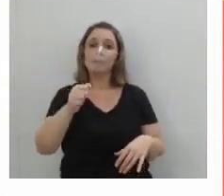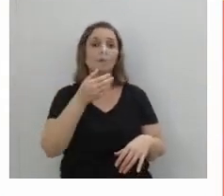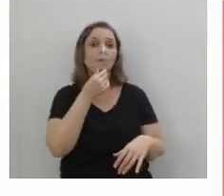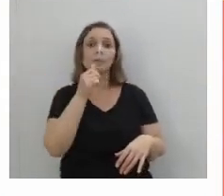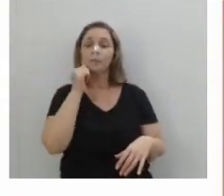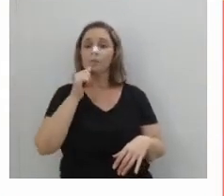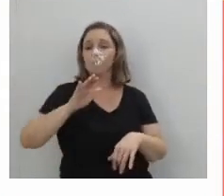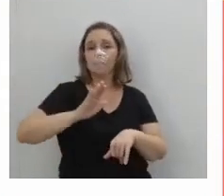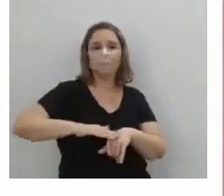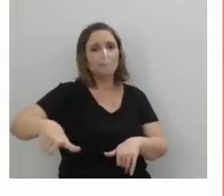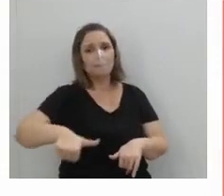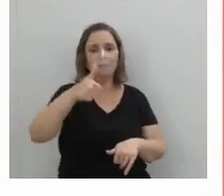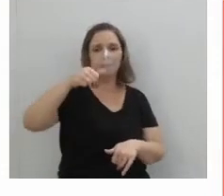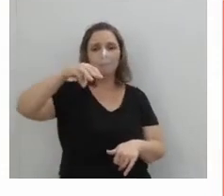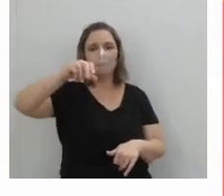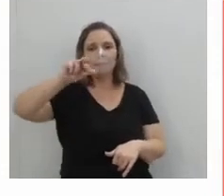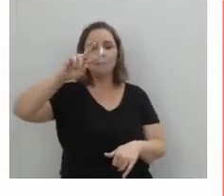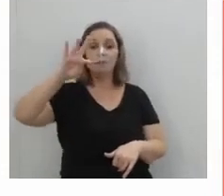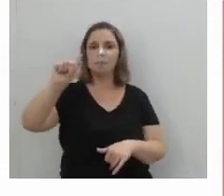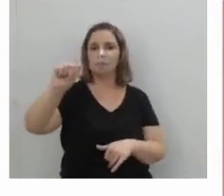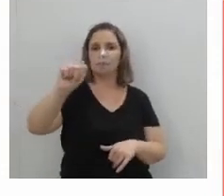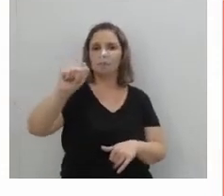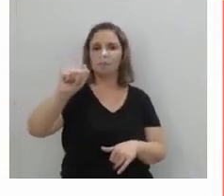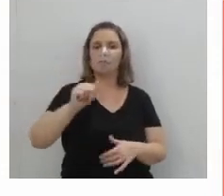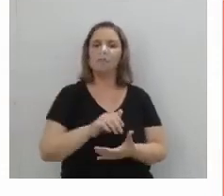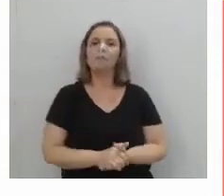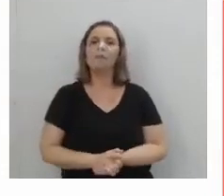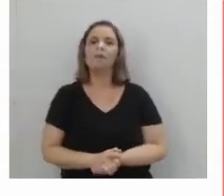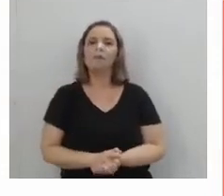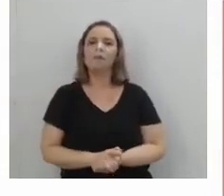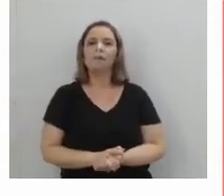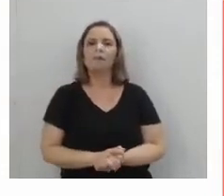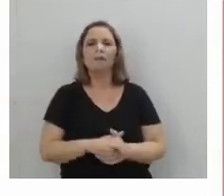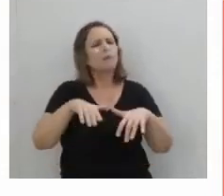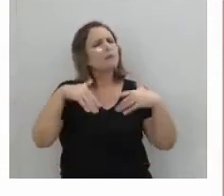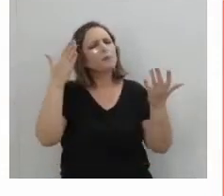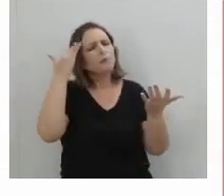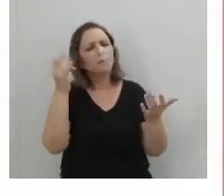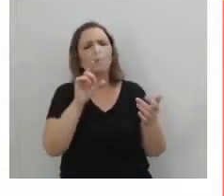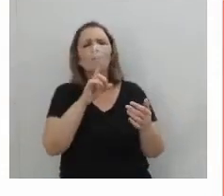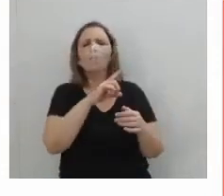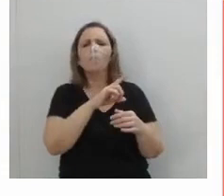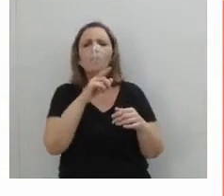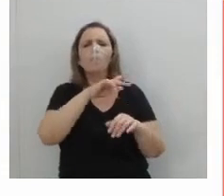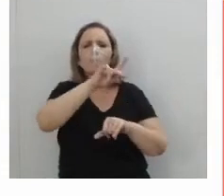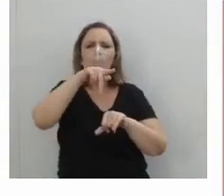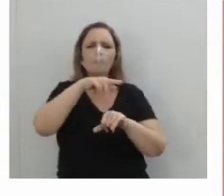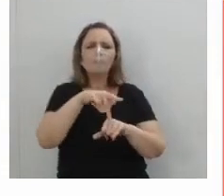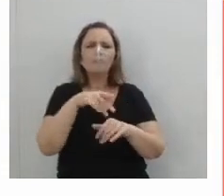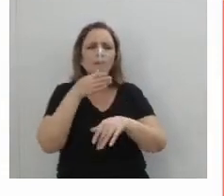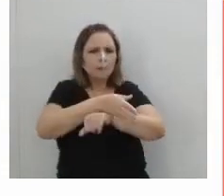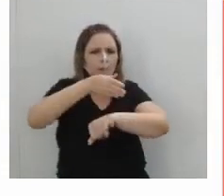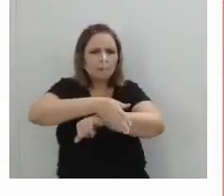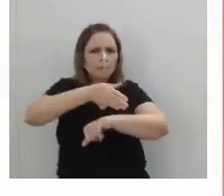e o feminino. Marta, ela é artilheira nessa modalidade. E vocês sabem qual foi o único país a